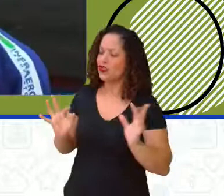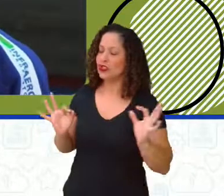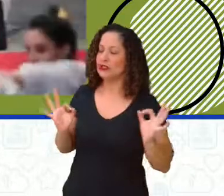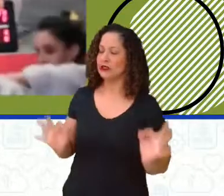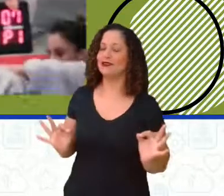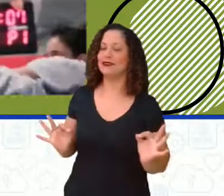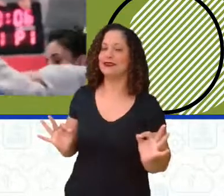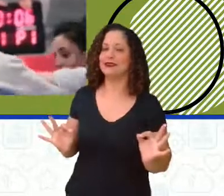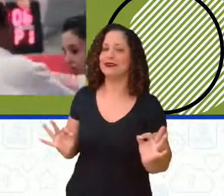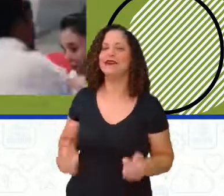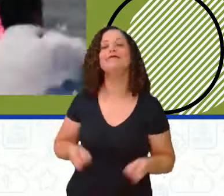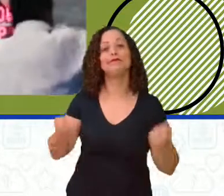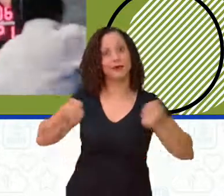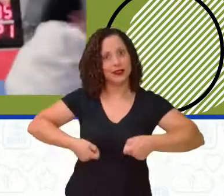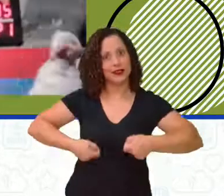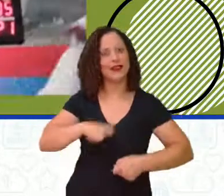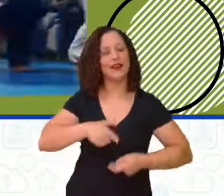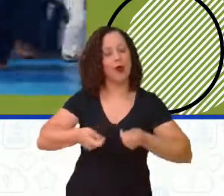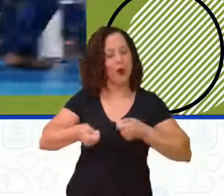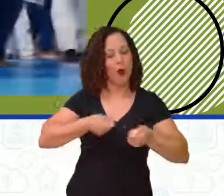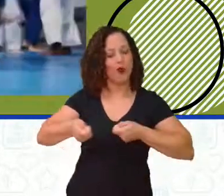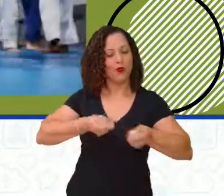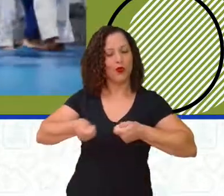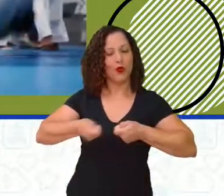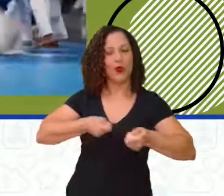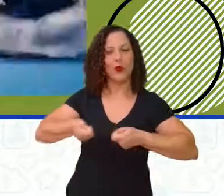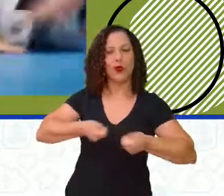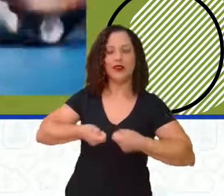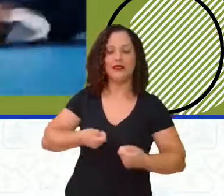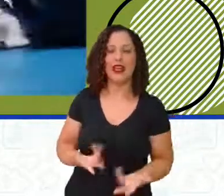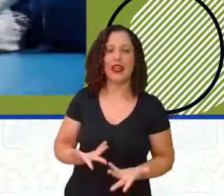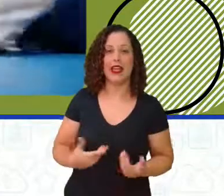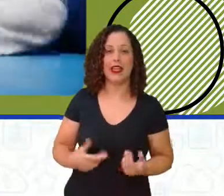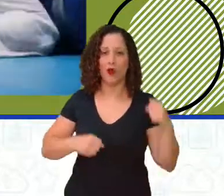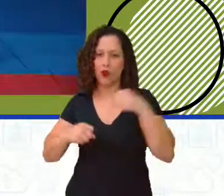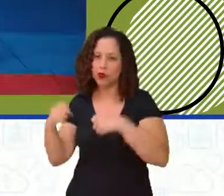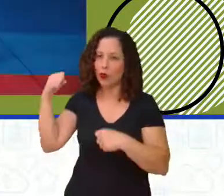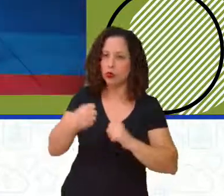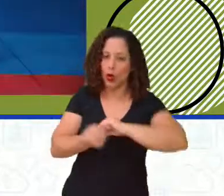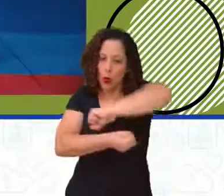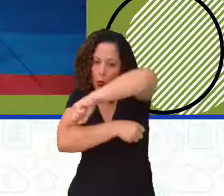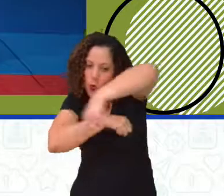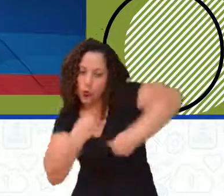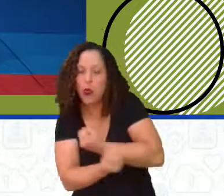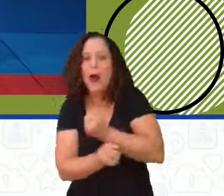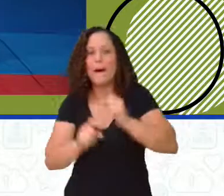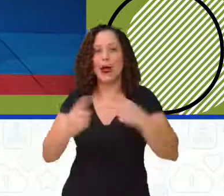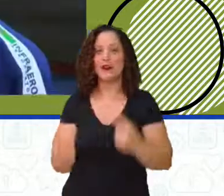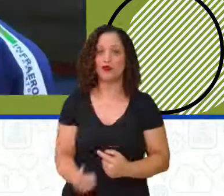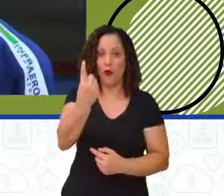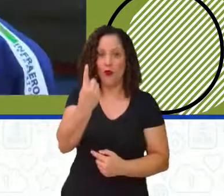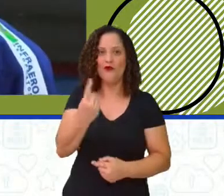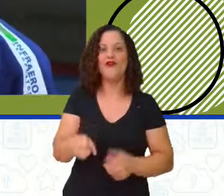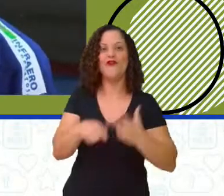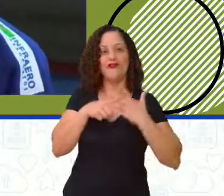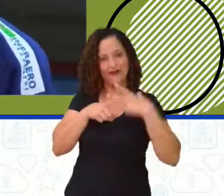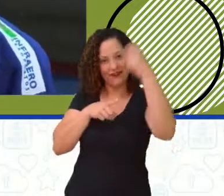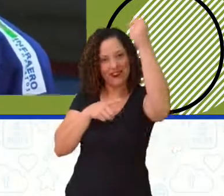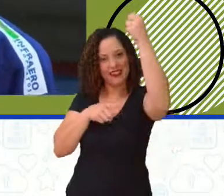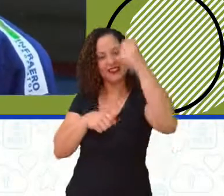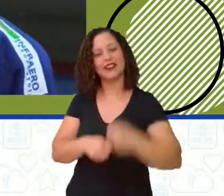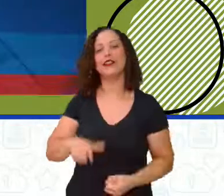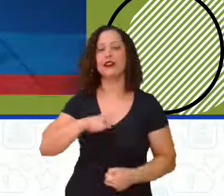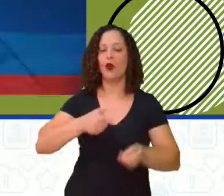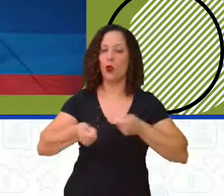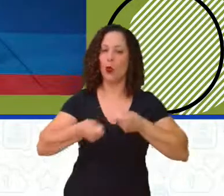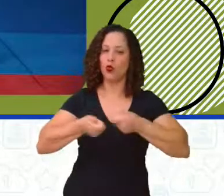tem jeito, né? A gente, quando entra naquele quadradinho, só vai sair um vencedor. Mas o que realmente faz diferença é esse controle emocional que a gente tem que ter